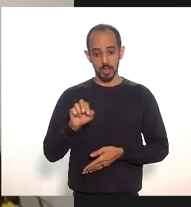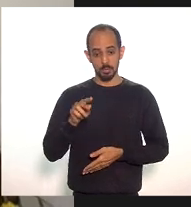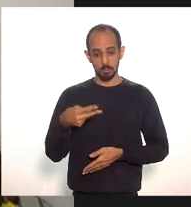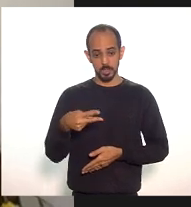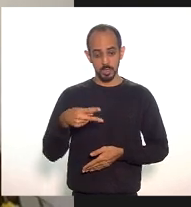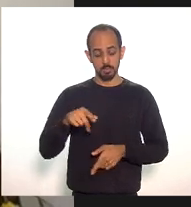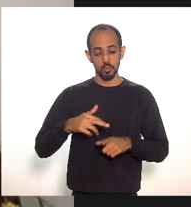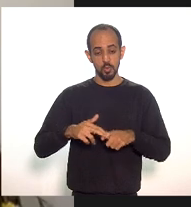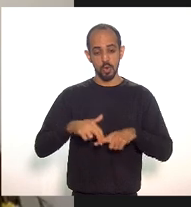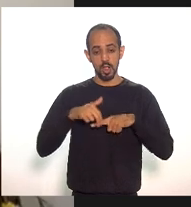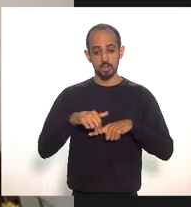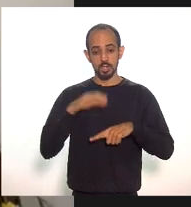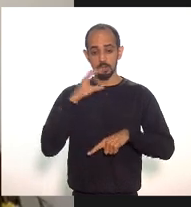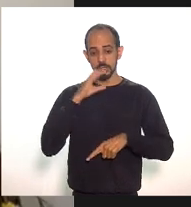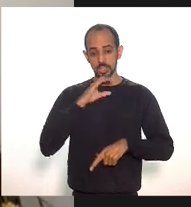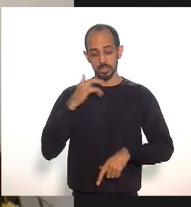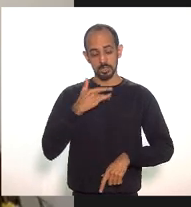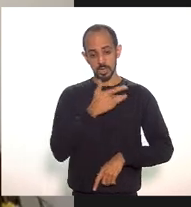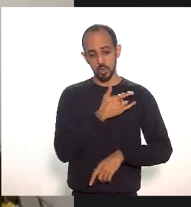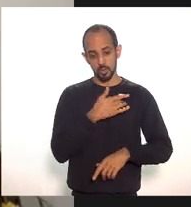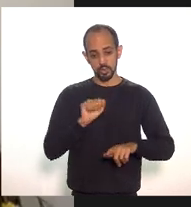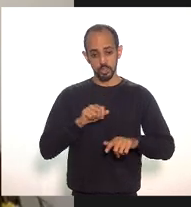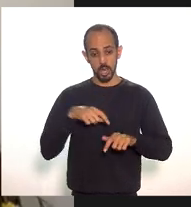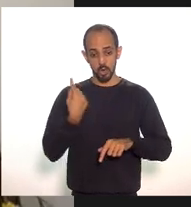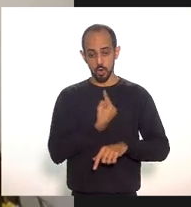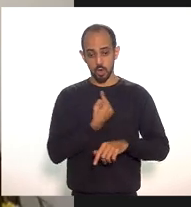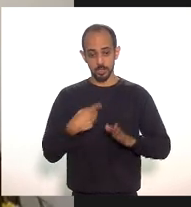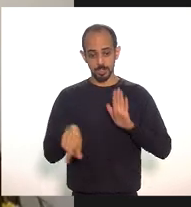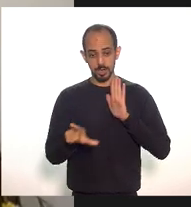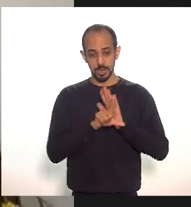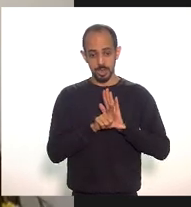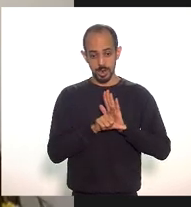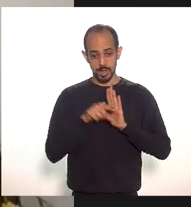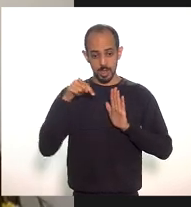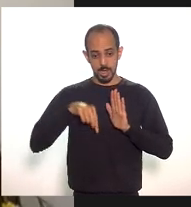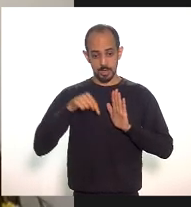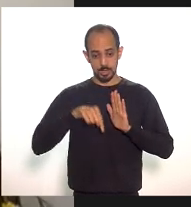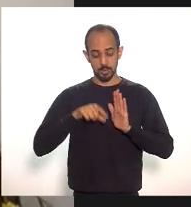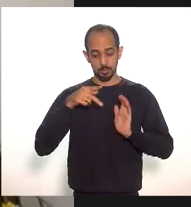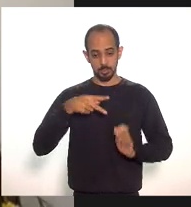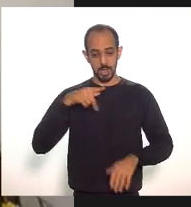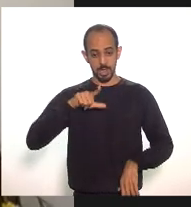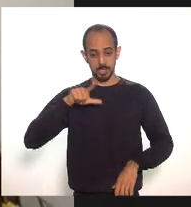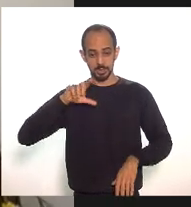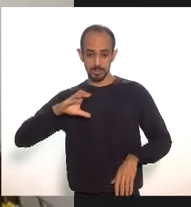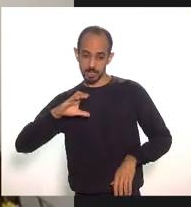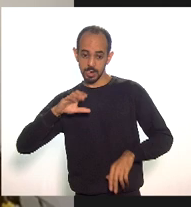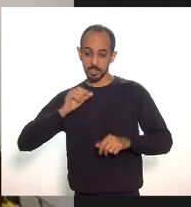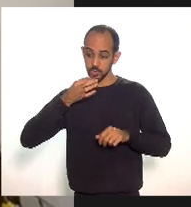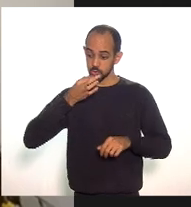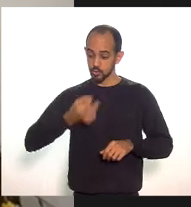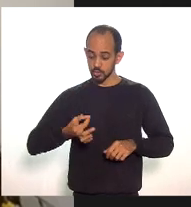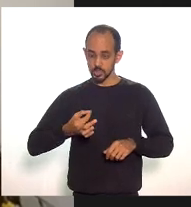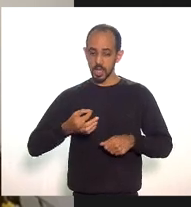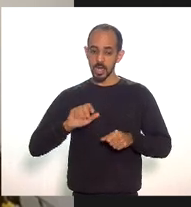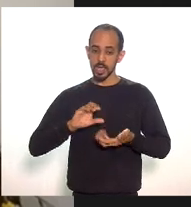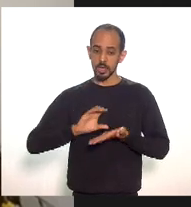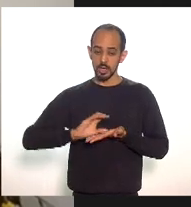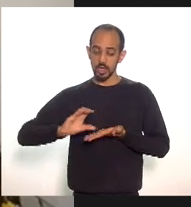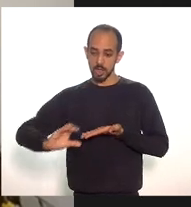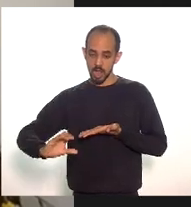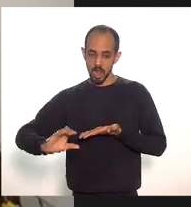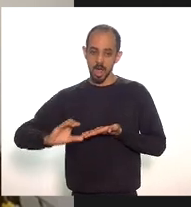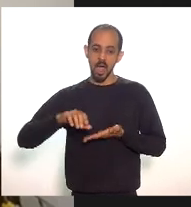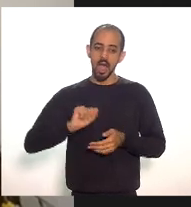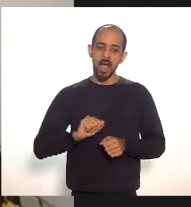emergência sanitária e a nossa lei aqui né a nossa nosso peles e ele indica que esses recursos